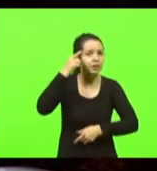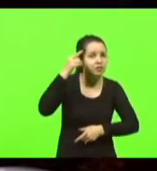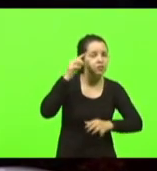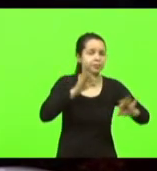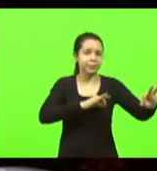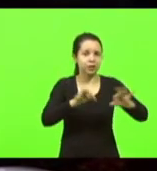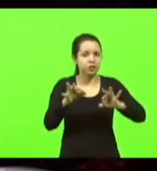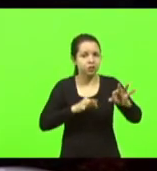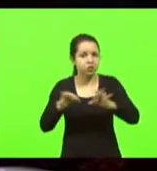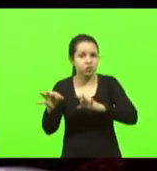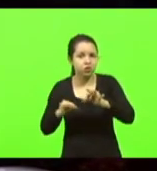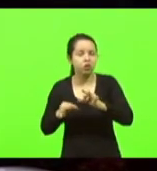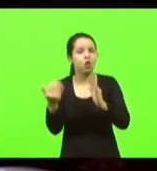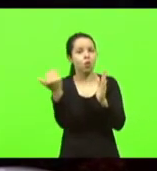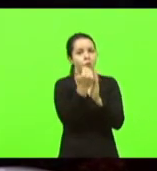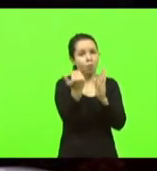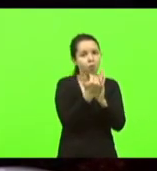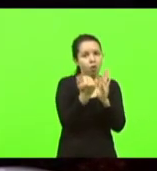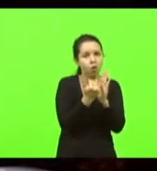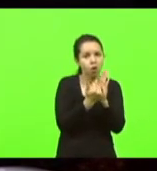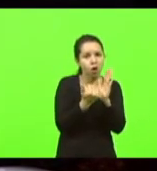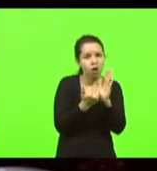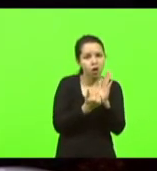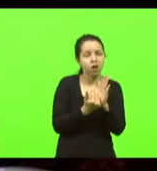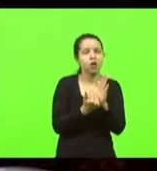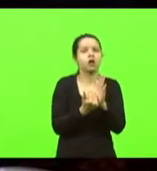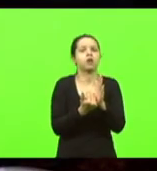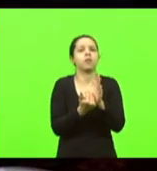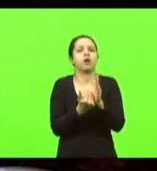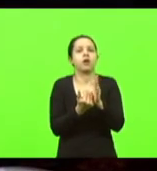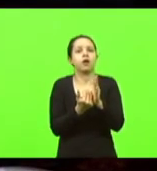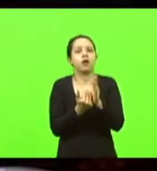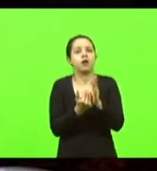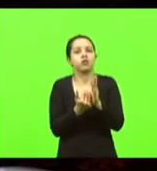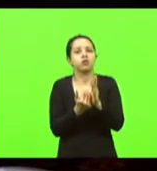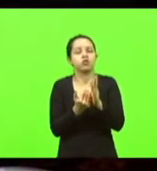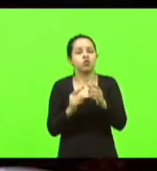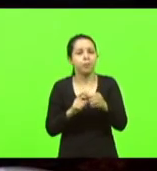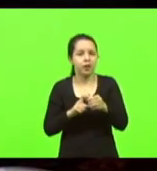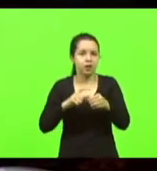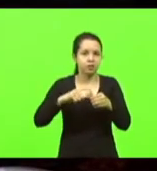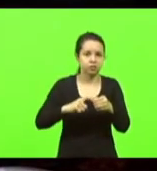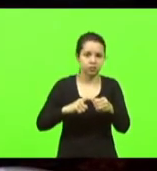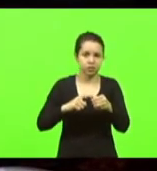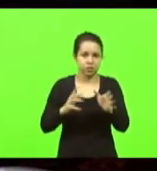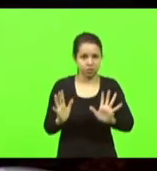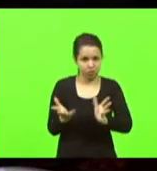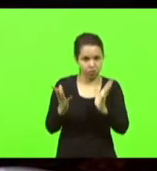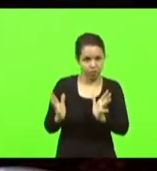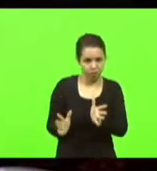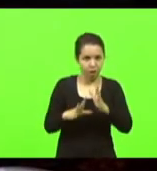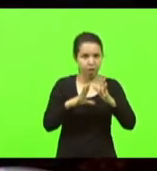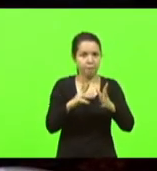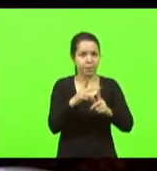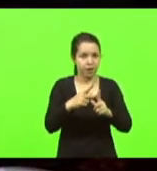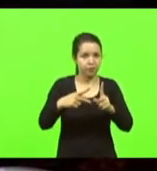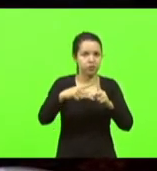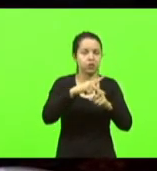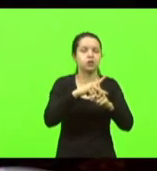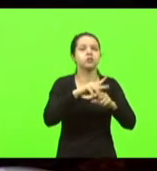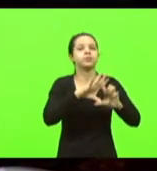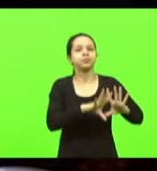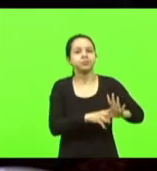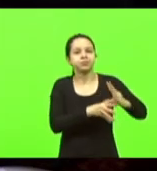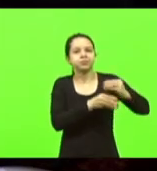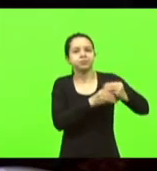um programa de imigração incentivada a previdência complementar e hoje pela